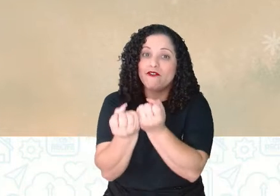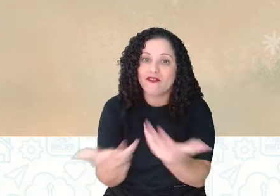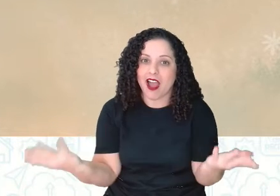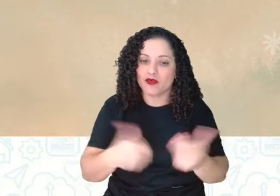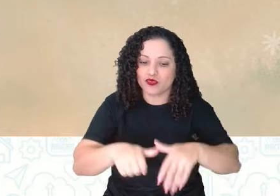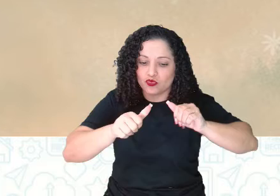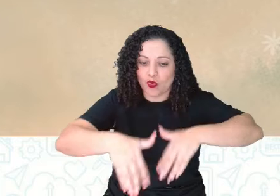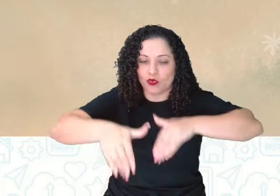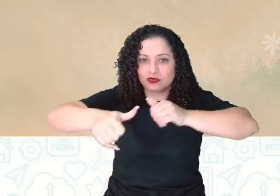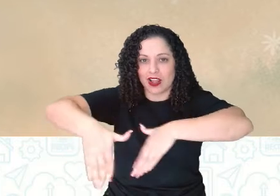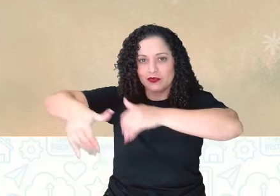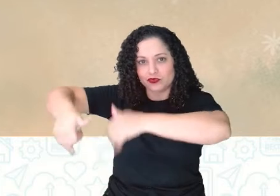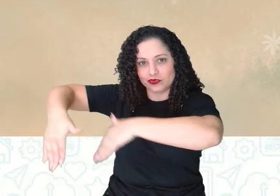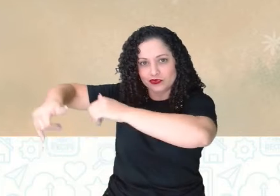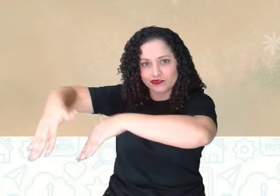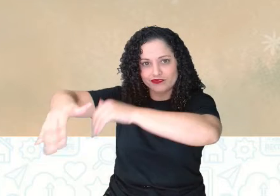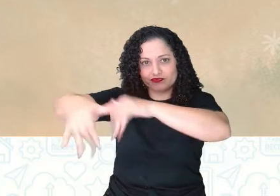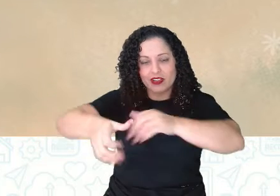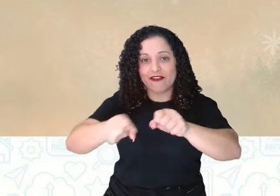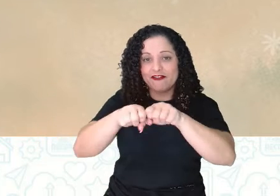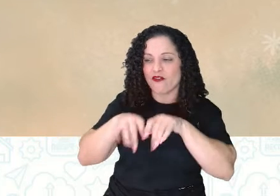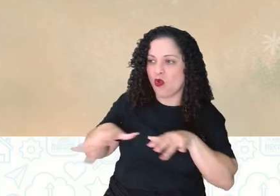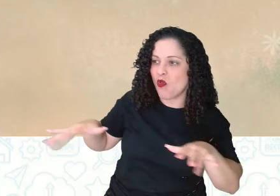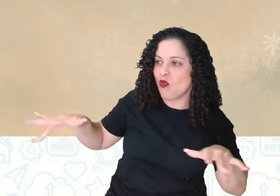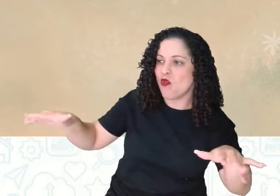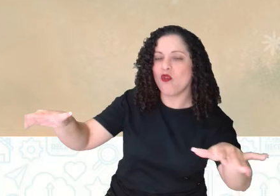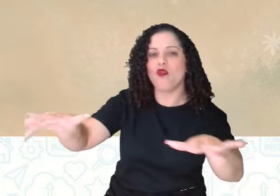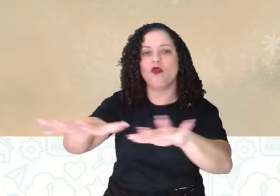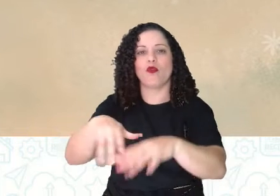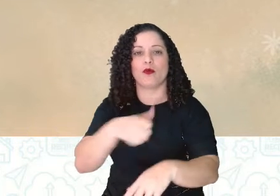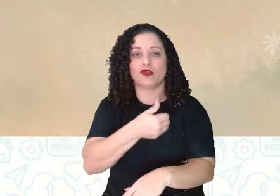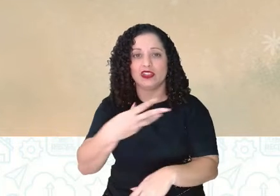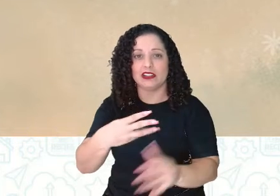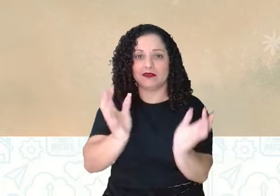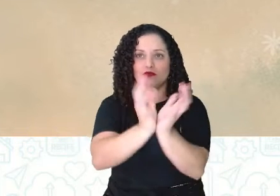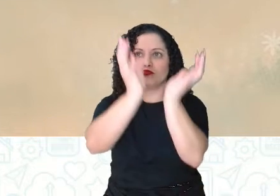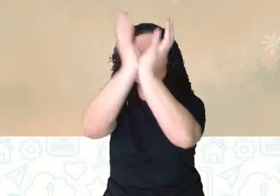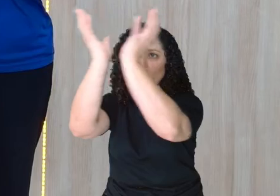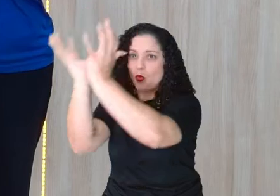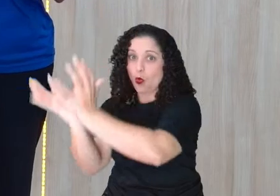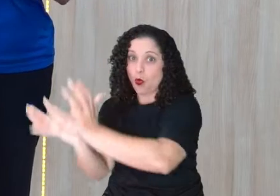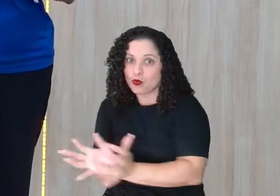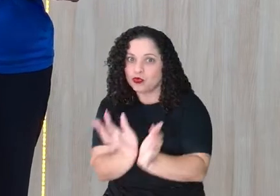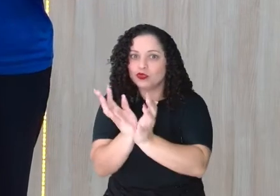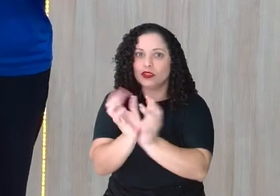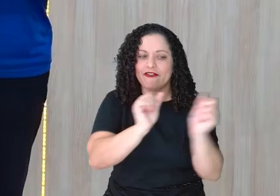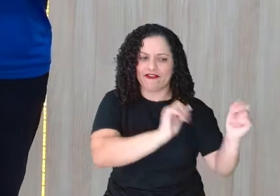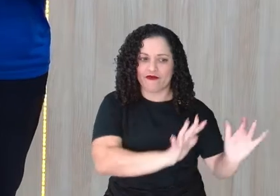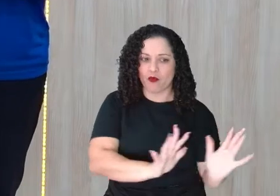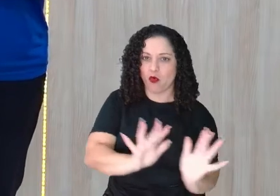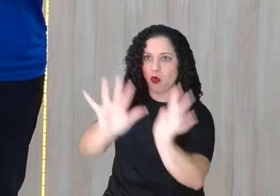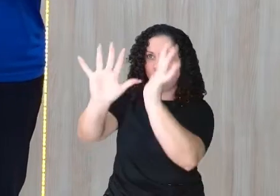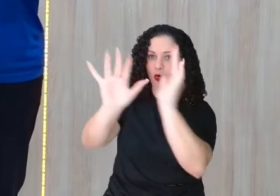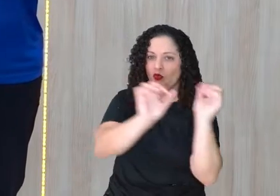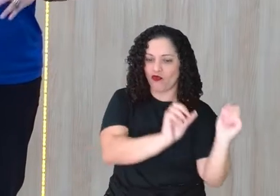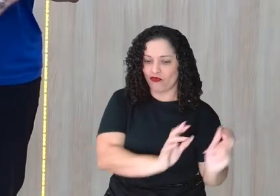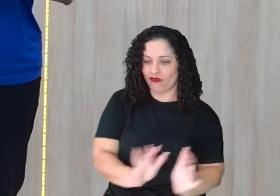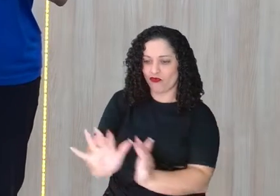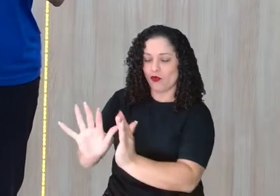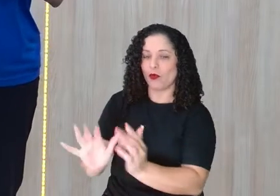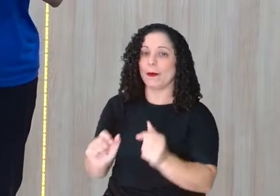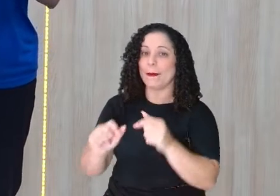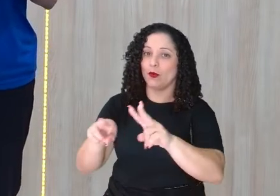né, foram, né, para os territórios lá das 13 colônias, justamente depois, né,